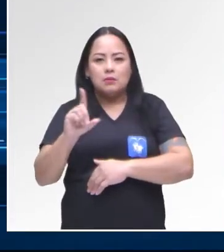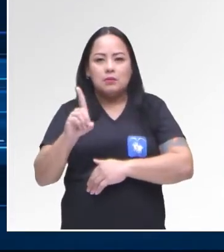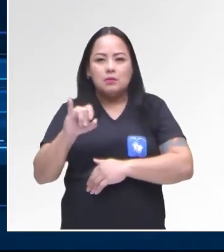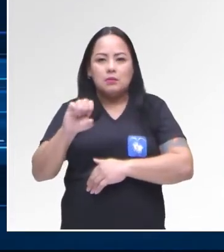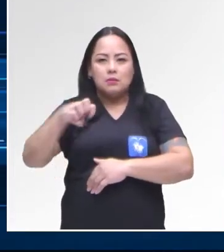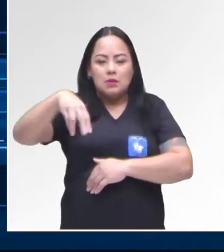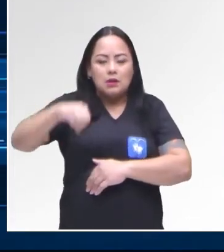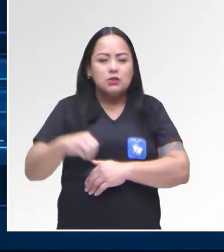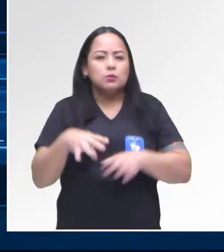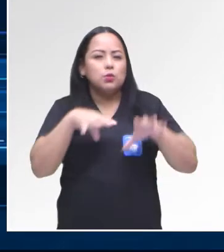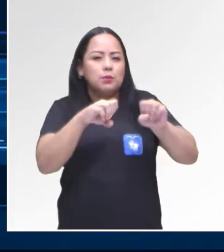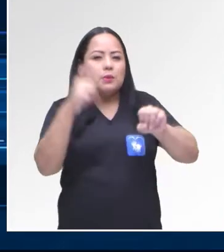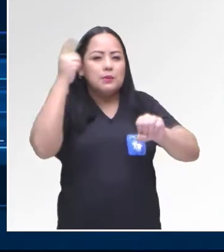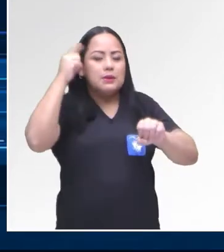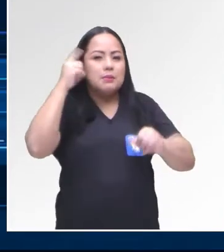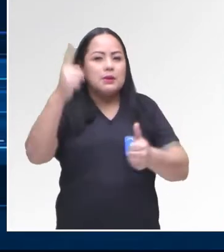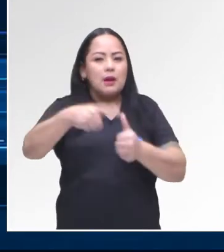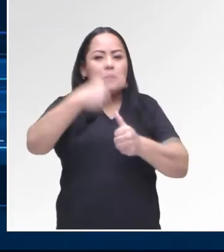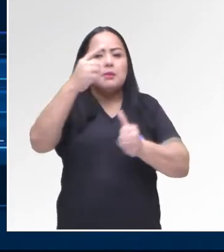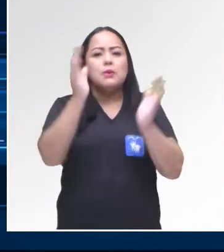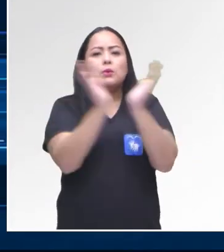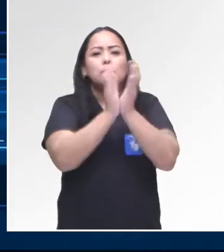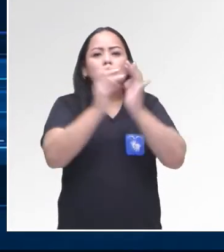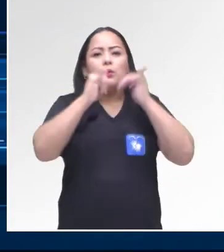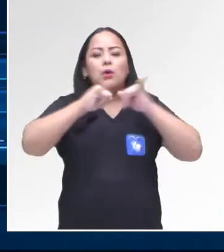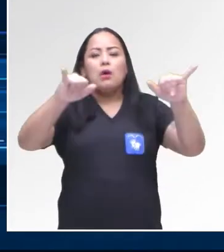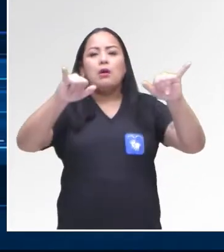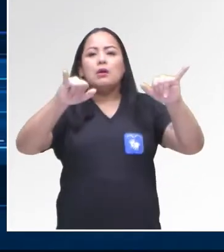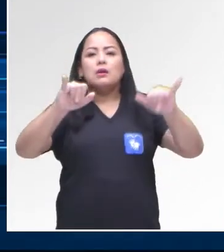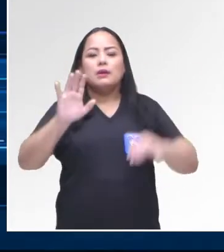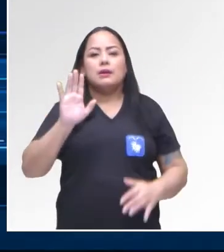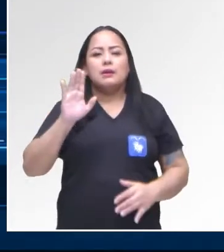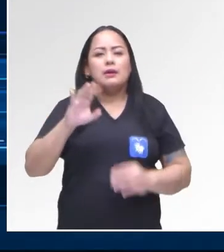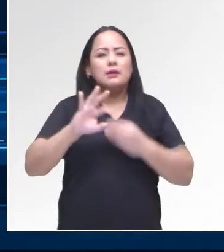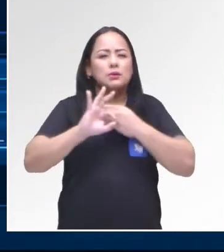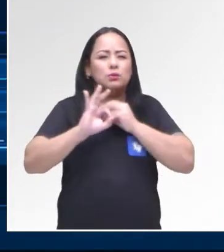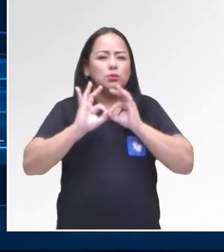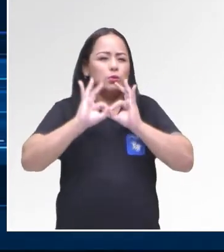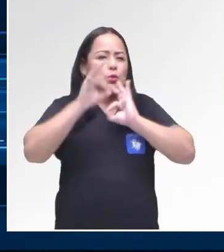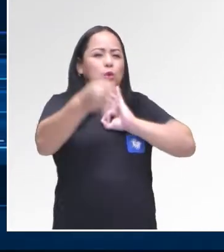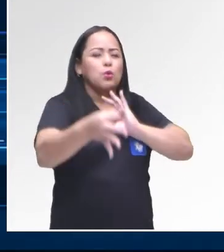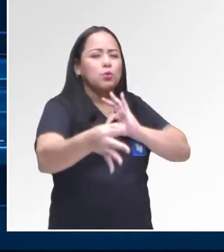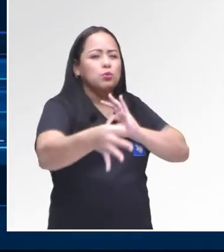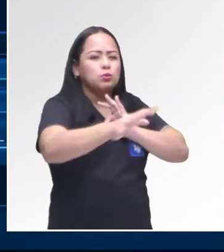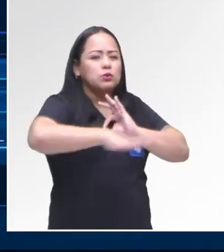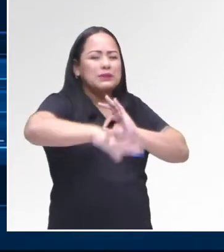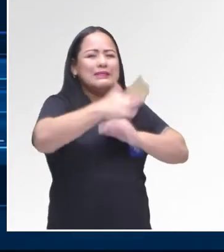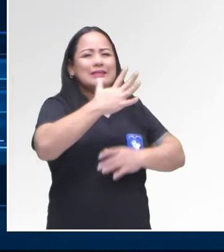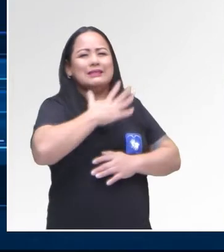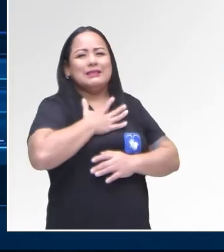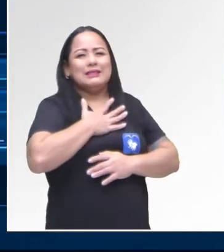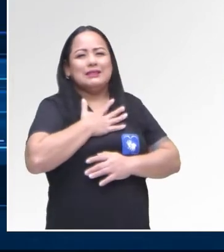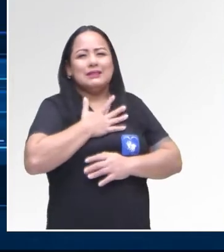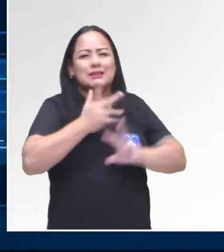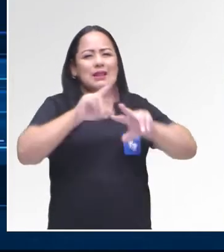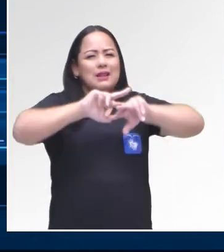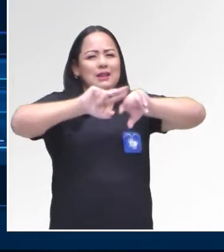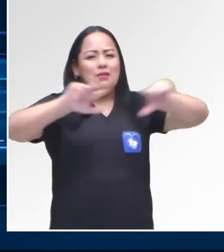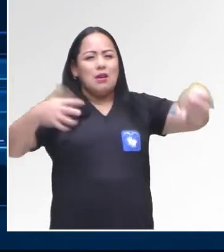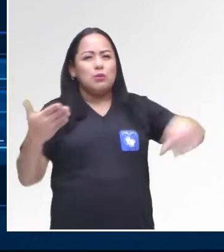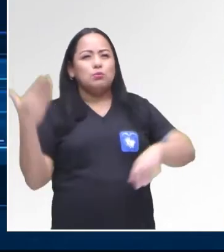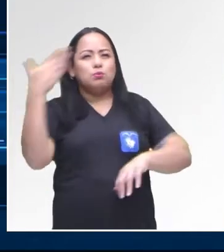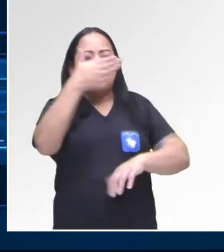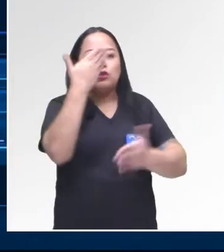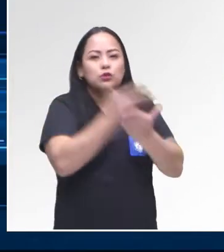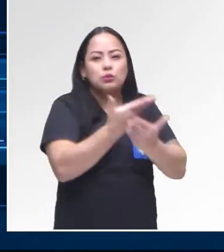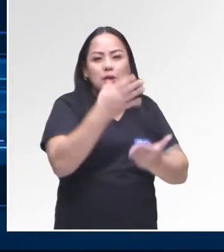E de repente vem a primeira geração e diz: eu estou longe da minha terra. A maioria ia estudar em Portugal,